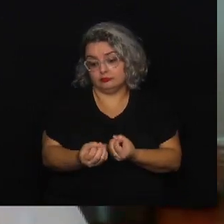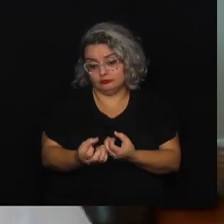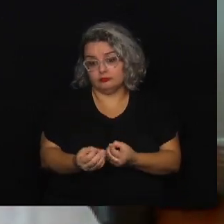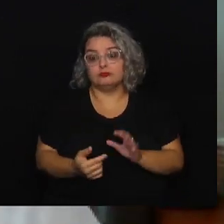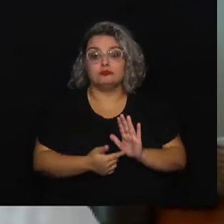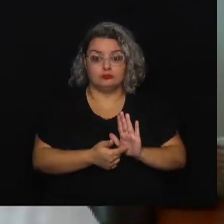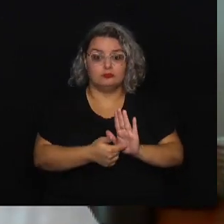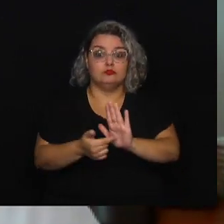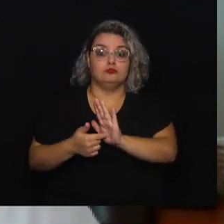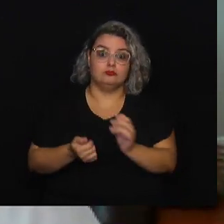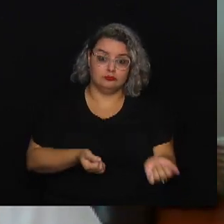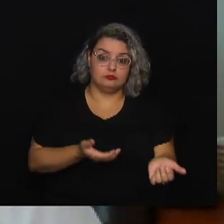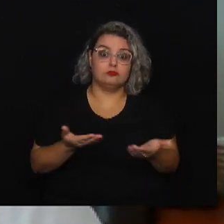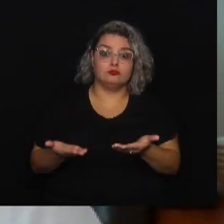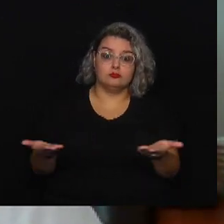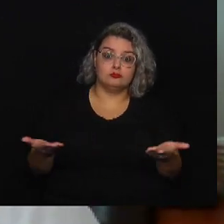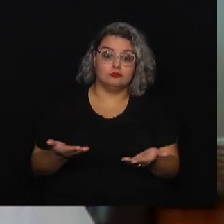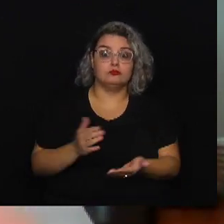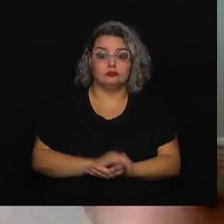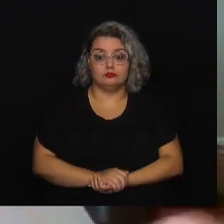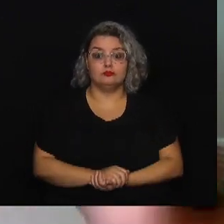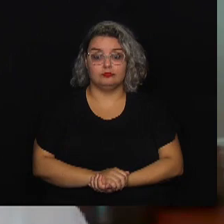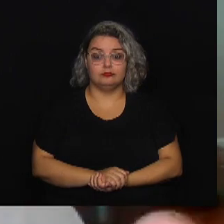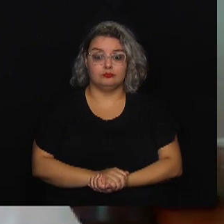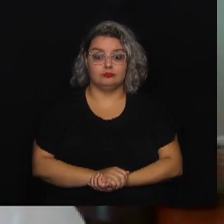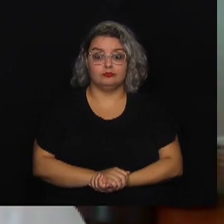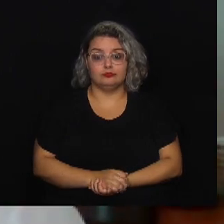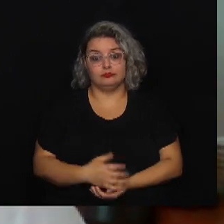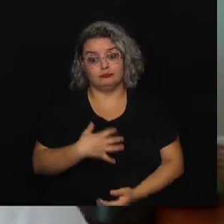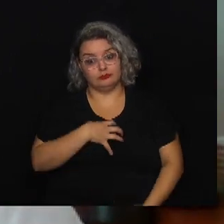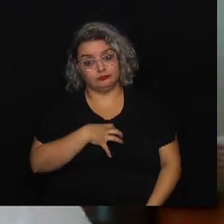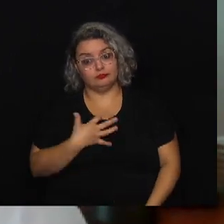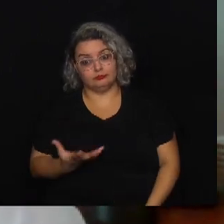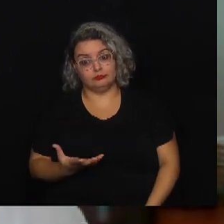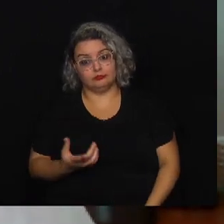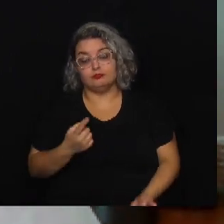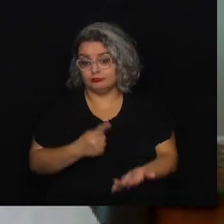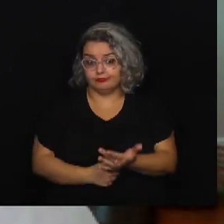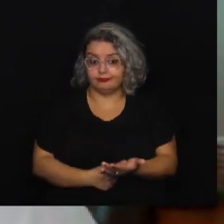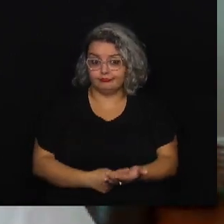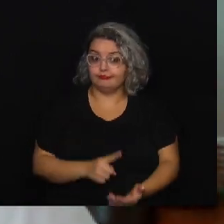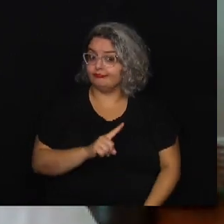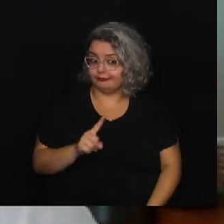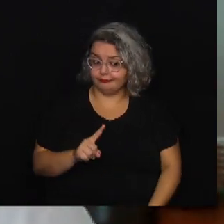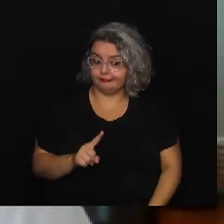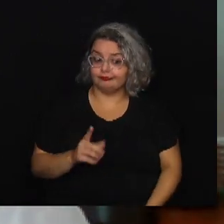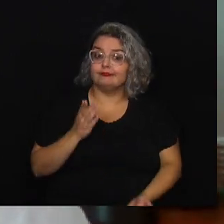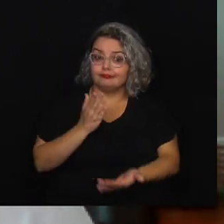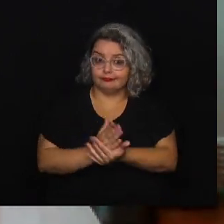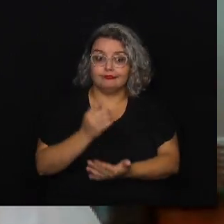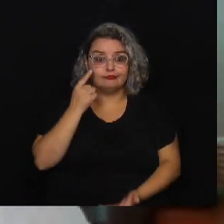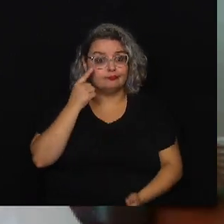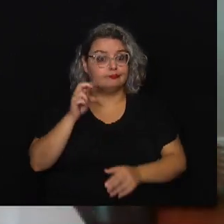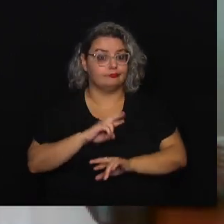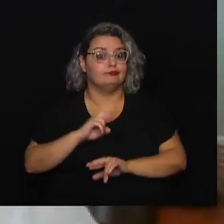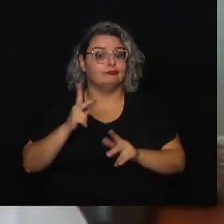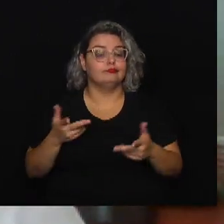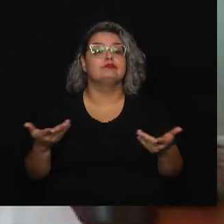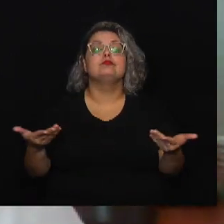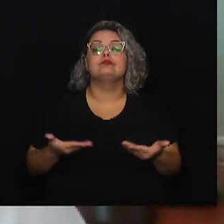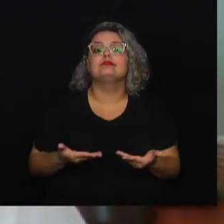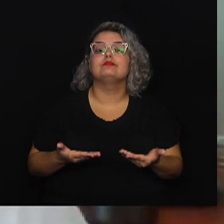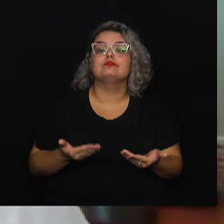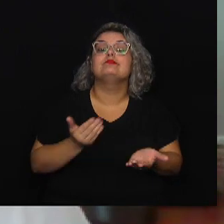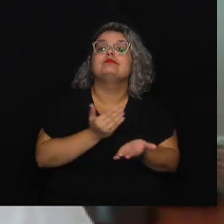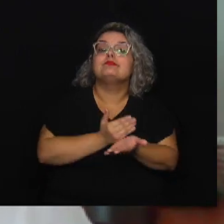você apresentou agora, de alguma forma confirmam. Não, vamos pensar diferente, né? Agora que está